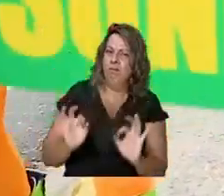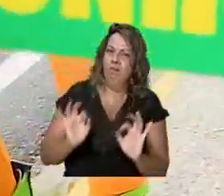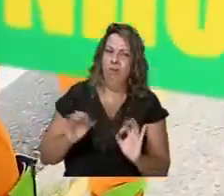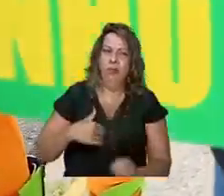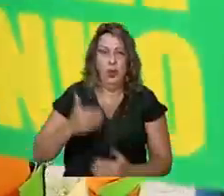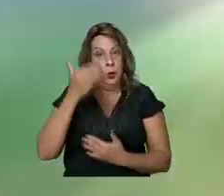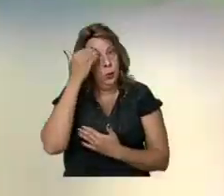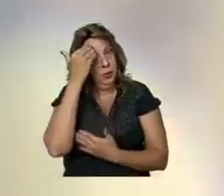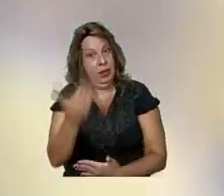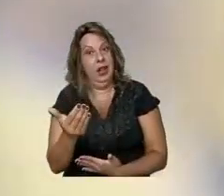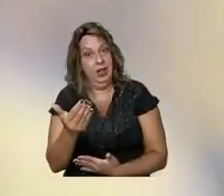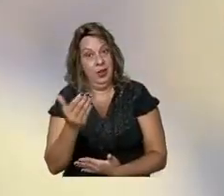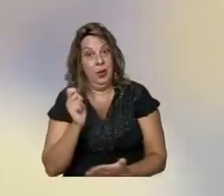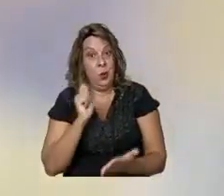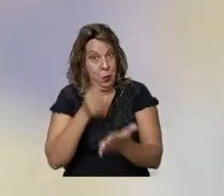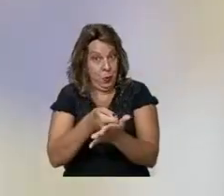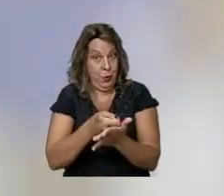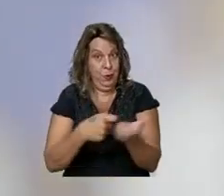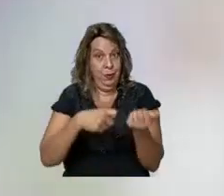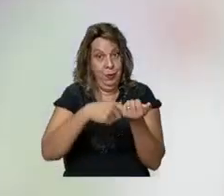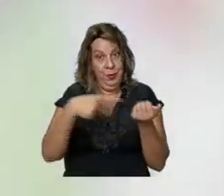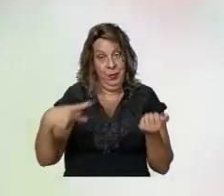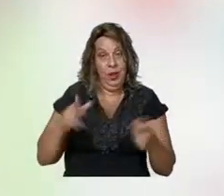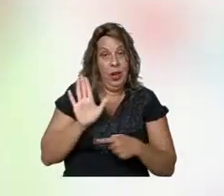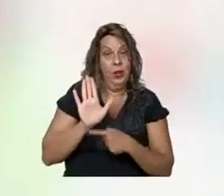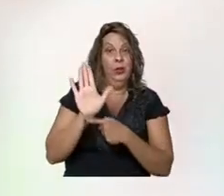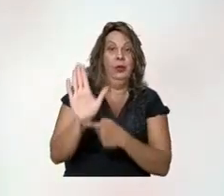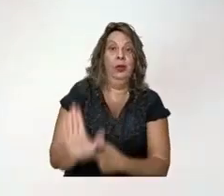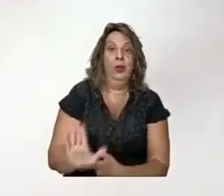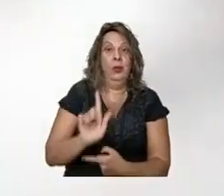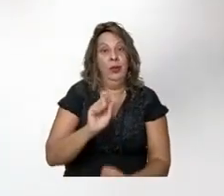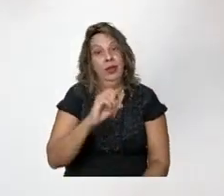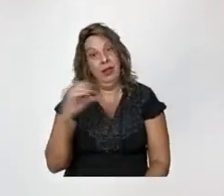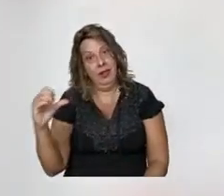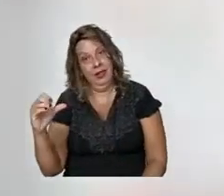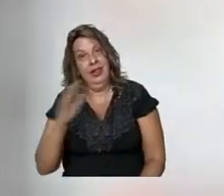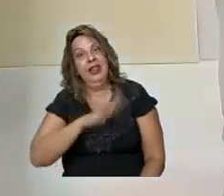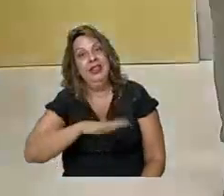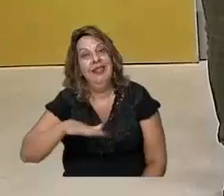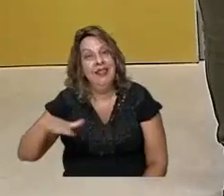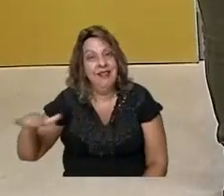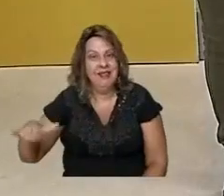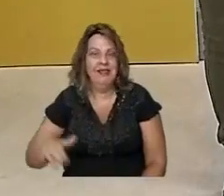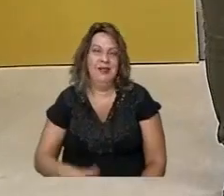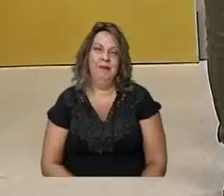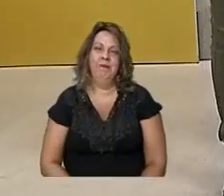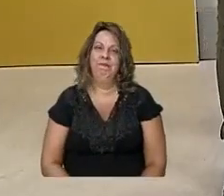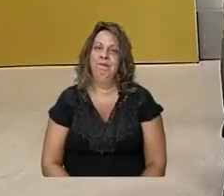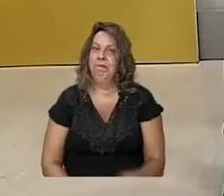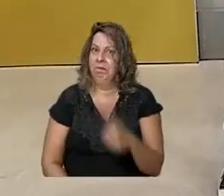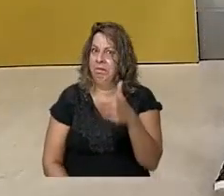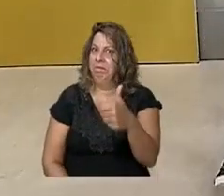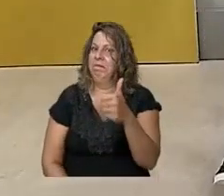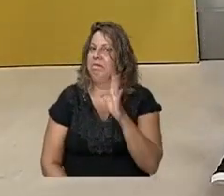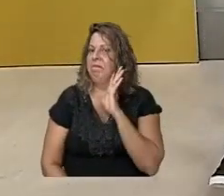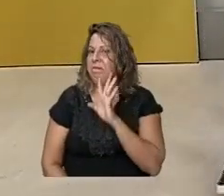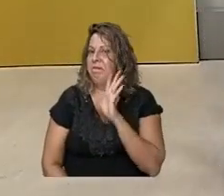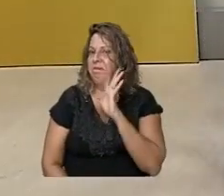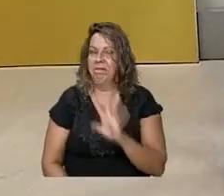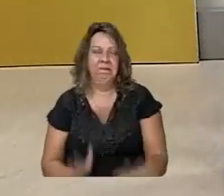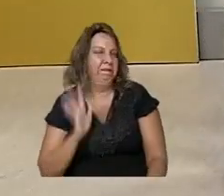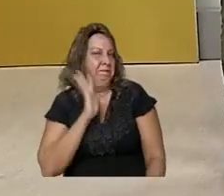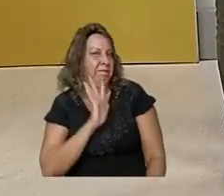adquiriu o Caju Cap e ajudou as criancinhas do GAC. Muito legal, né? Ai, que